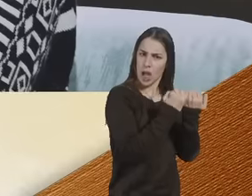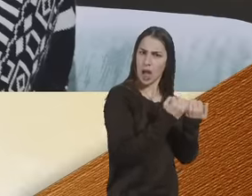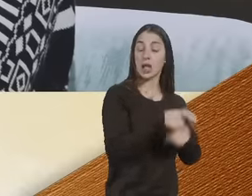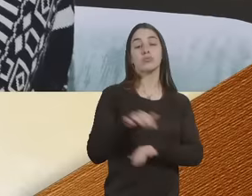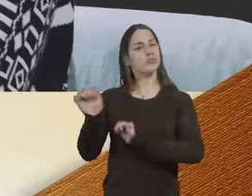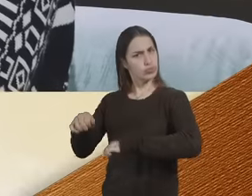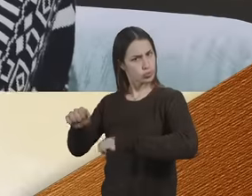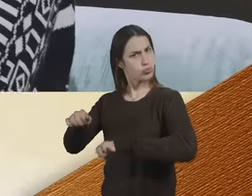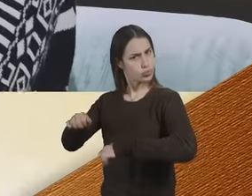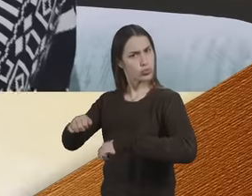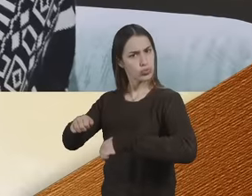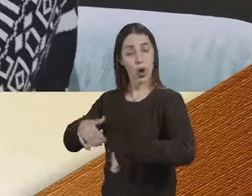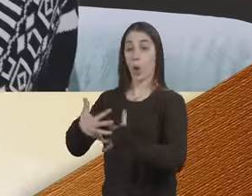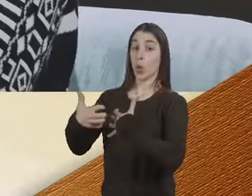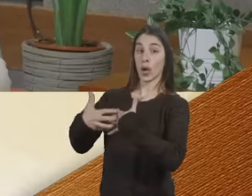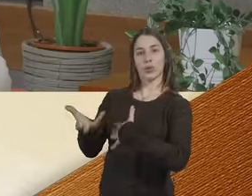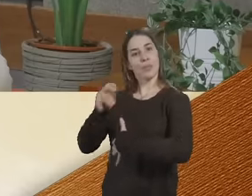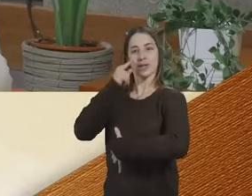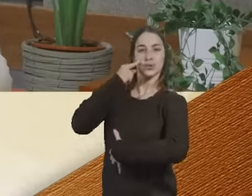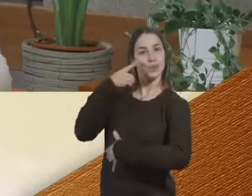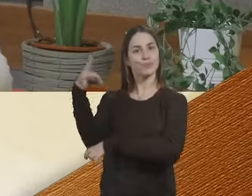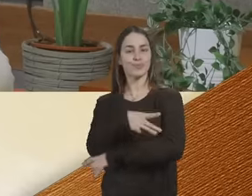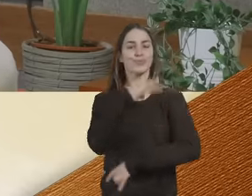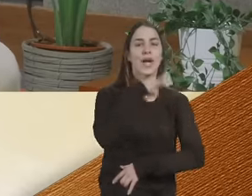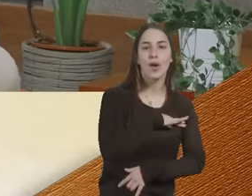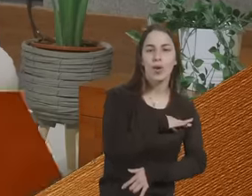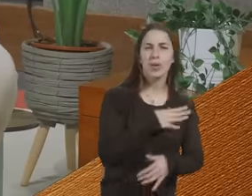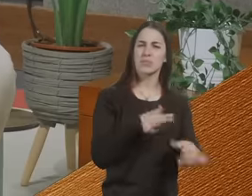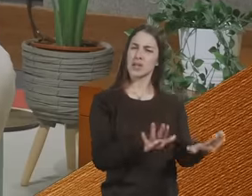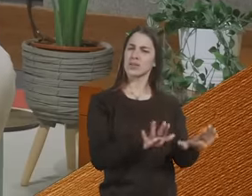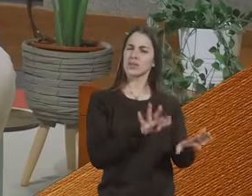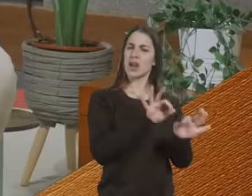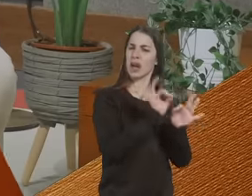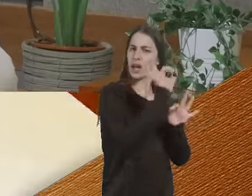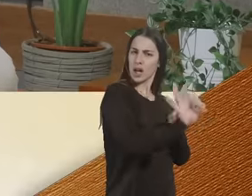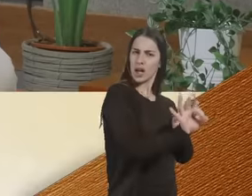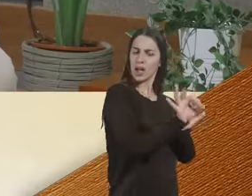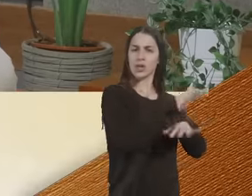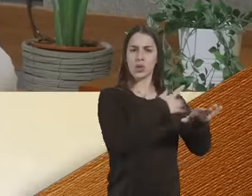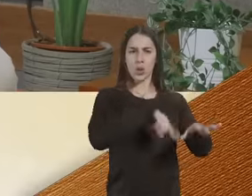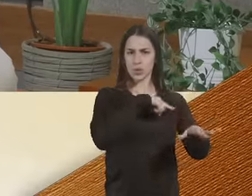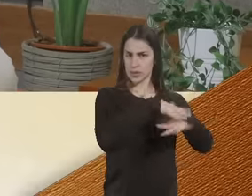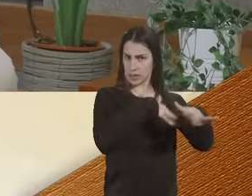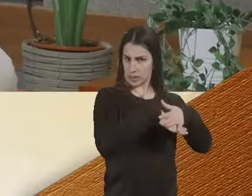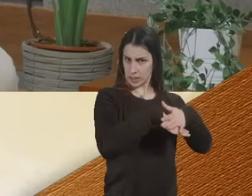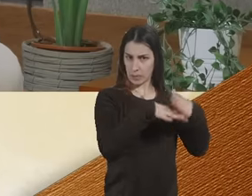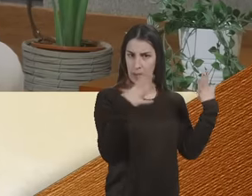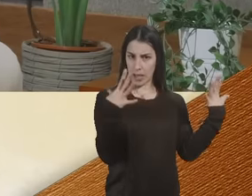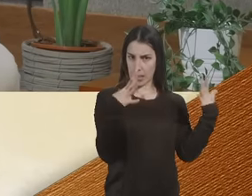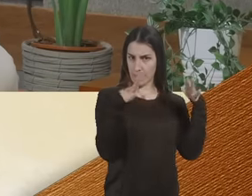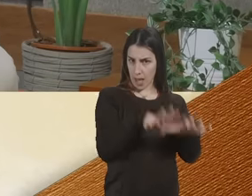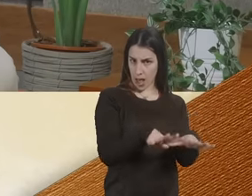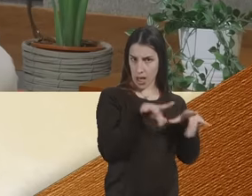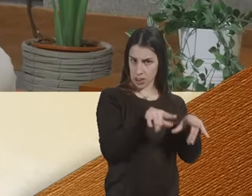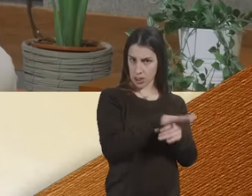que os gatos são muito mais espertos que os cães. Mas então o que sugere que façamos para quebrar